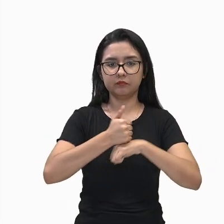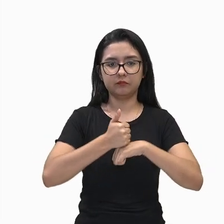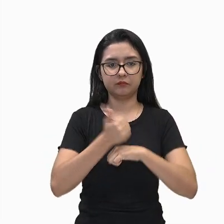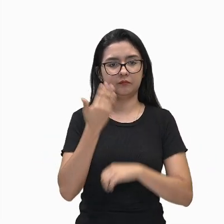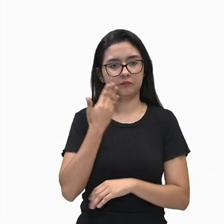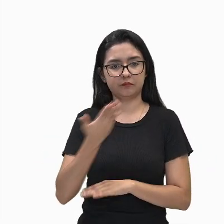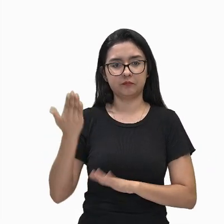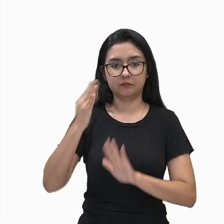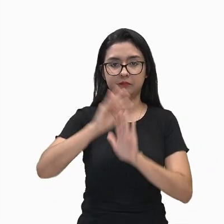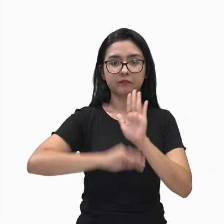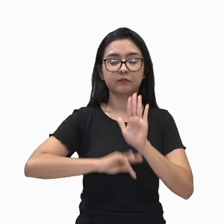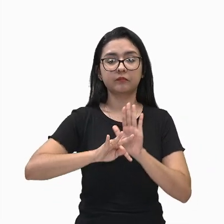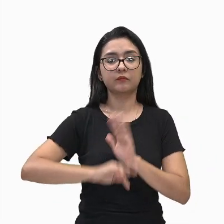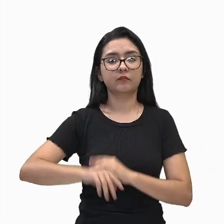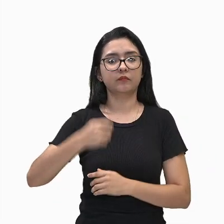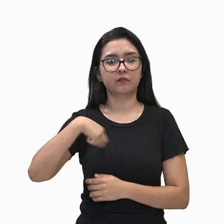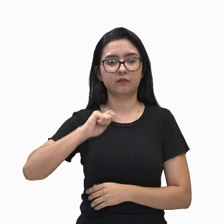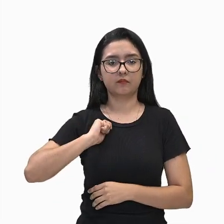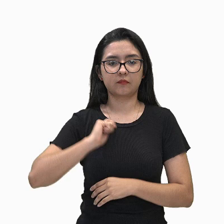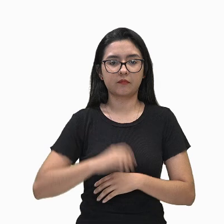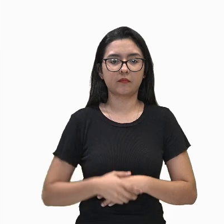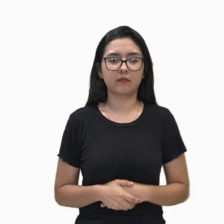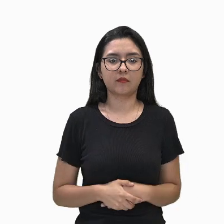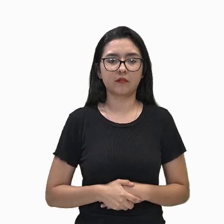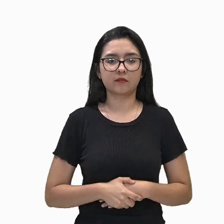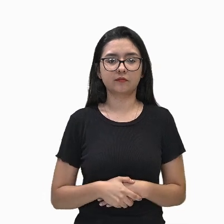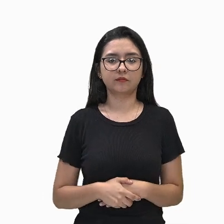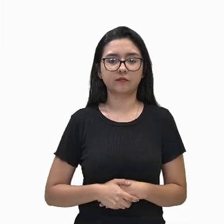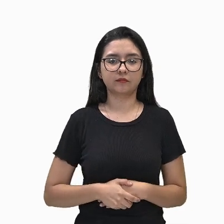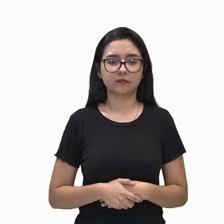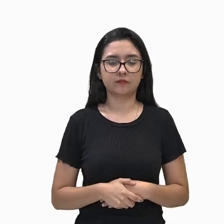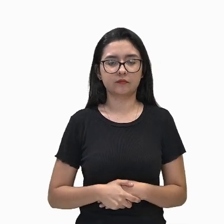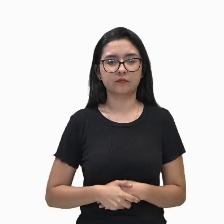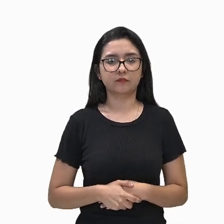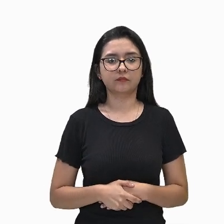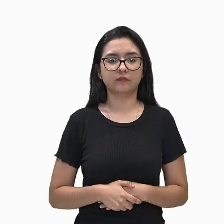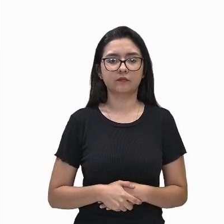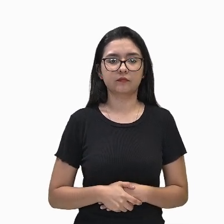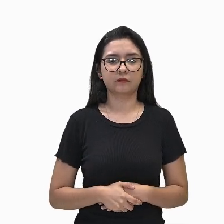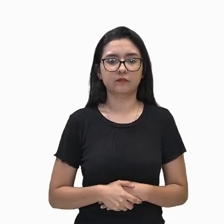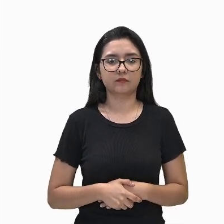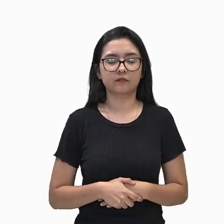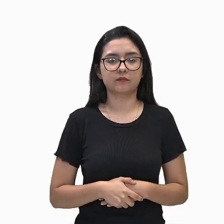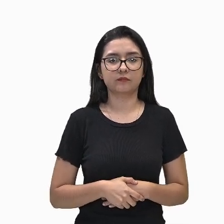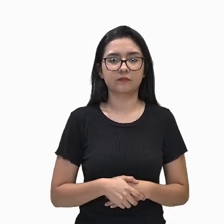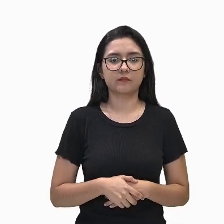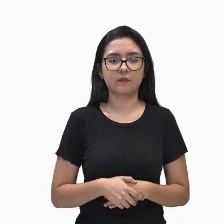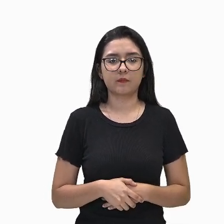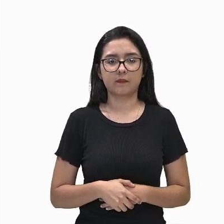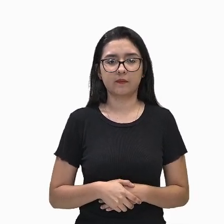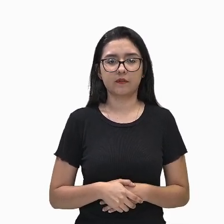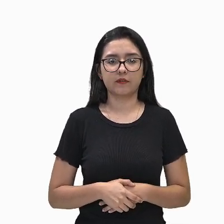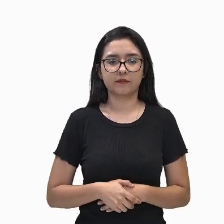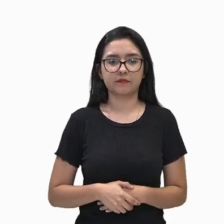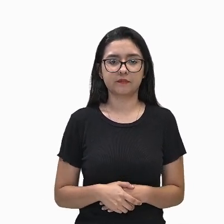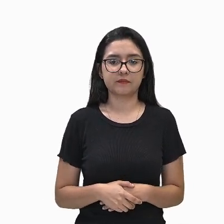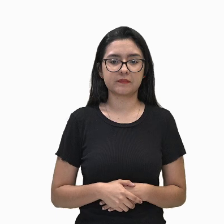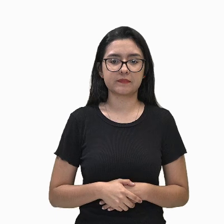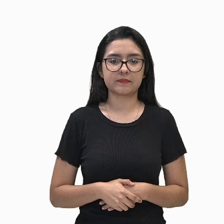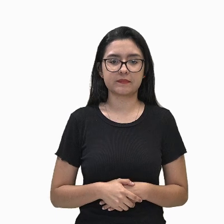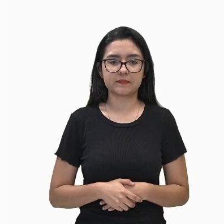profesión es un empleo o dedicación que llevamos a cabo a cambio de